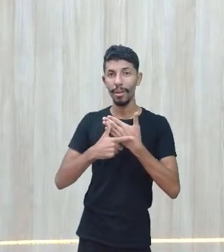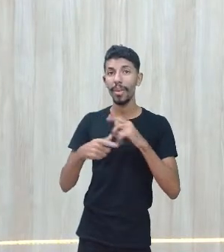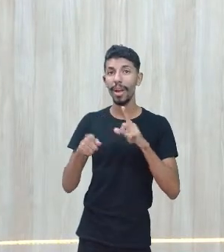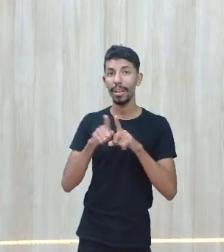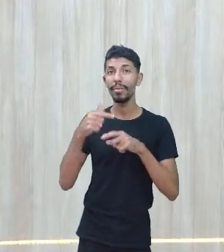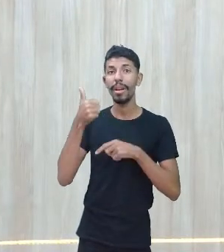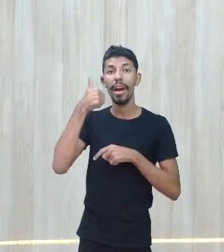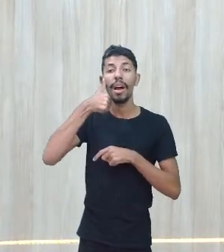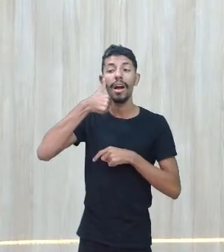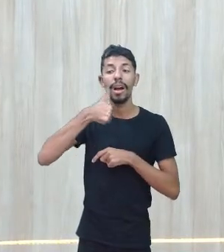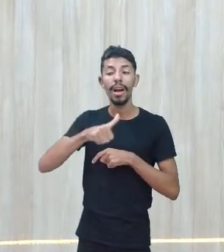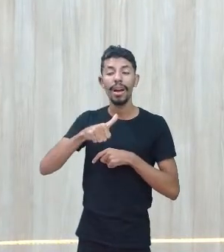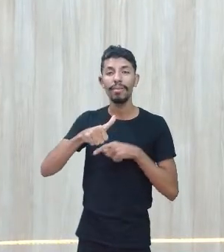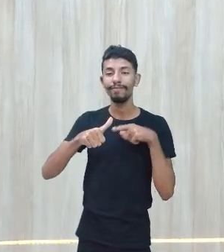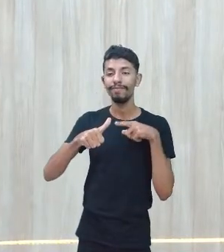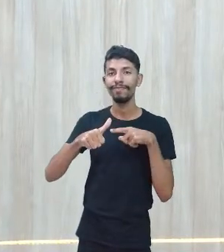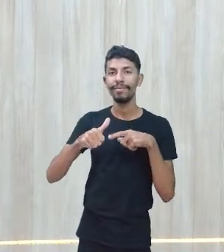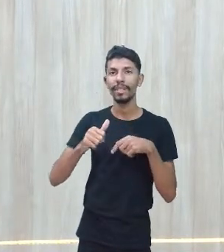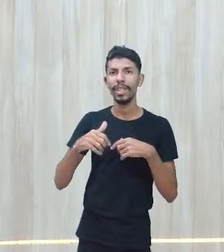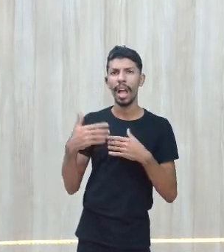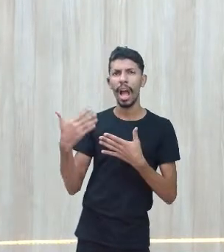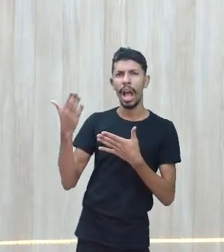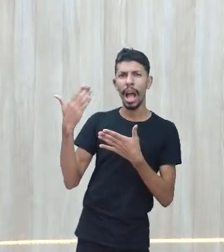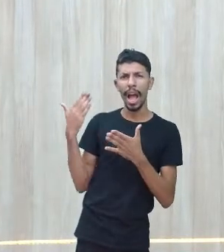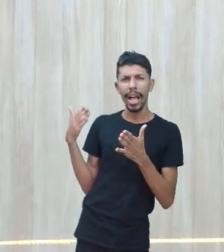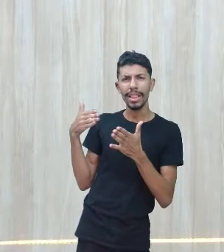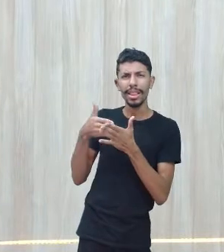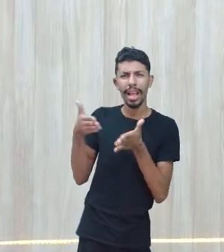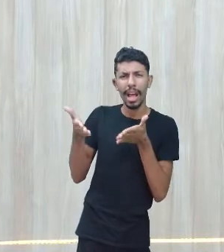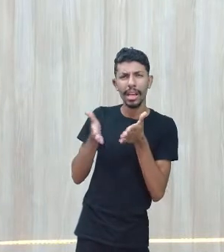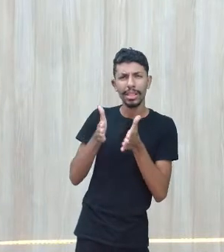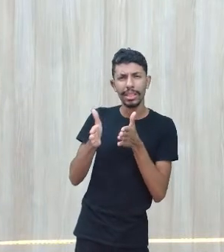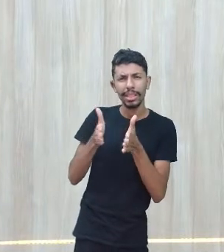Ou seja, até esse tempo não existia